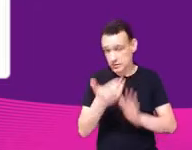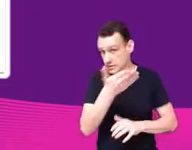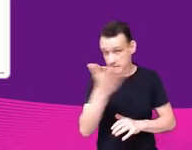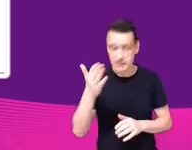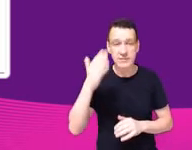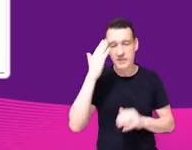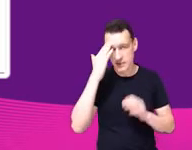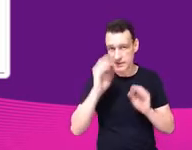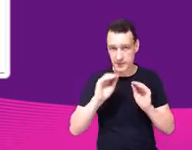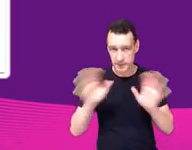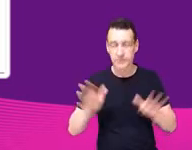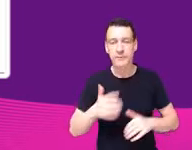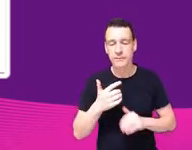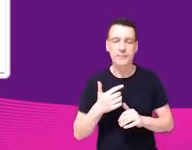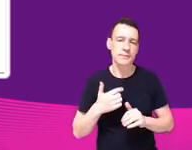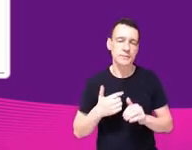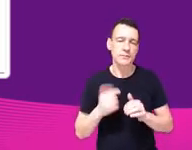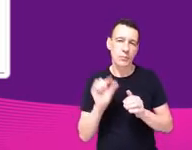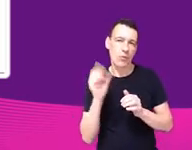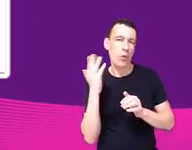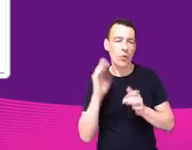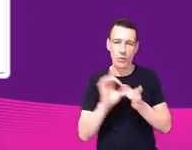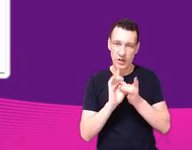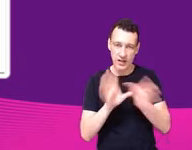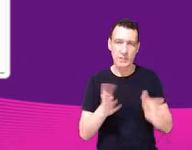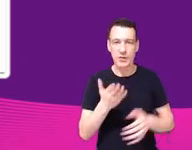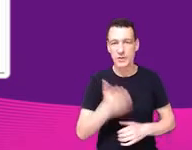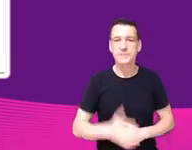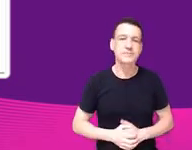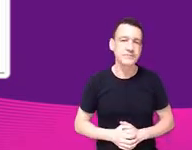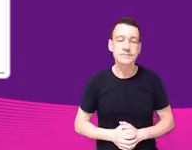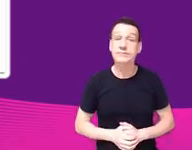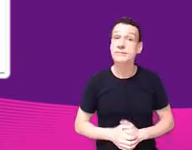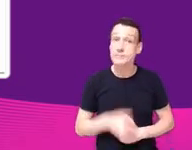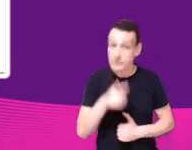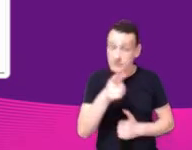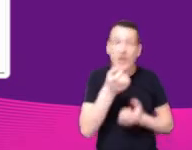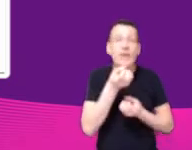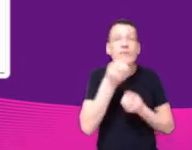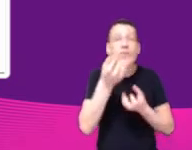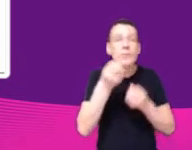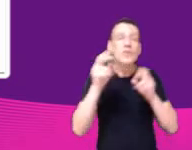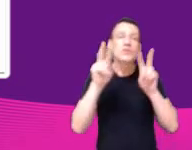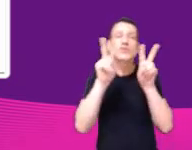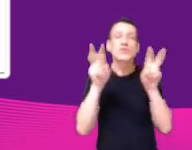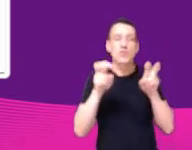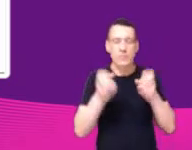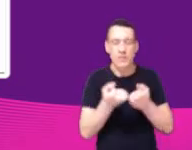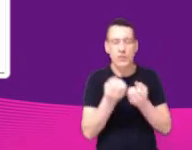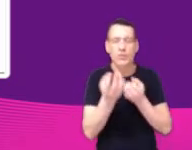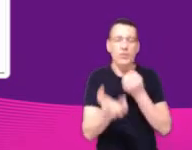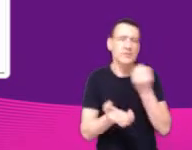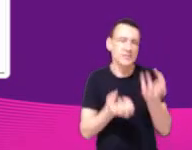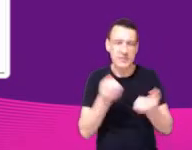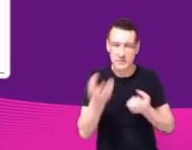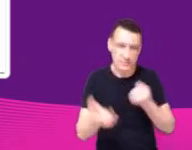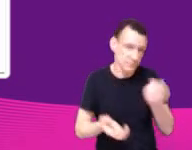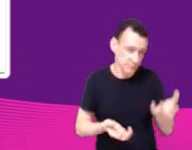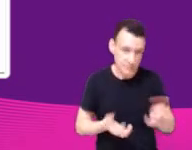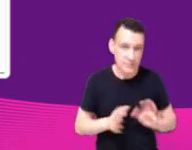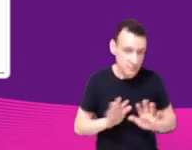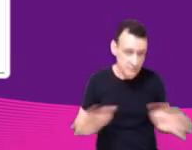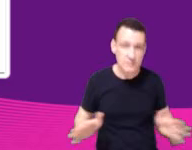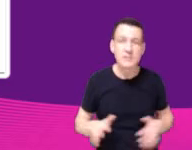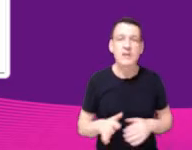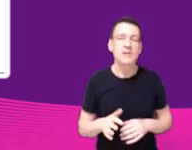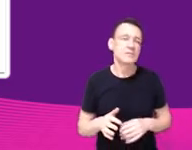disponível. Bom, esse aqui é um dado sobre doações e, evidentemente, né, não existem transplantes se